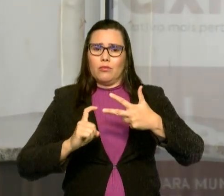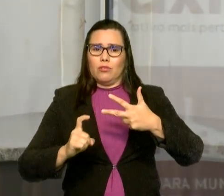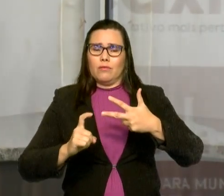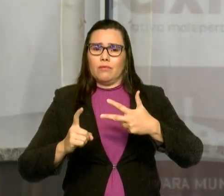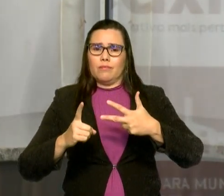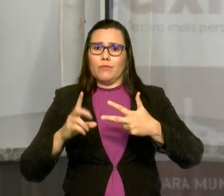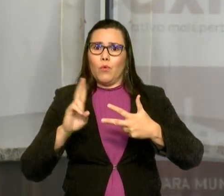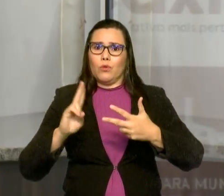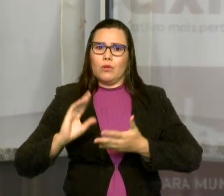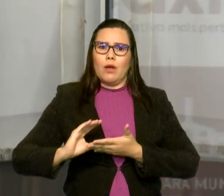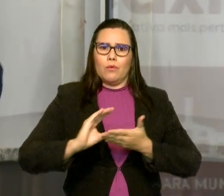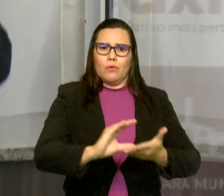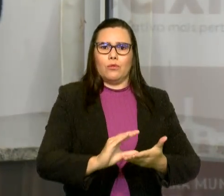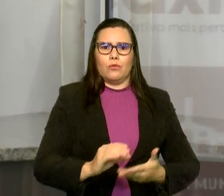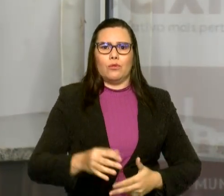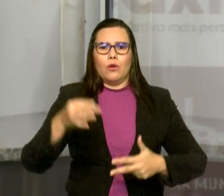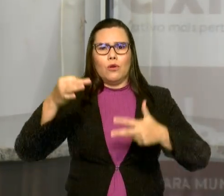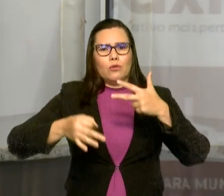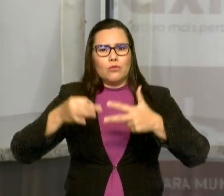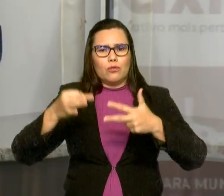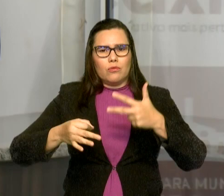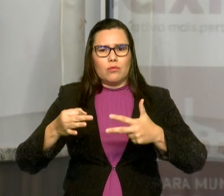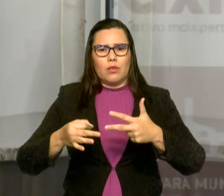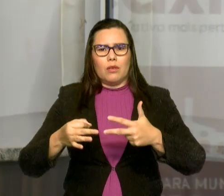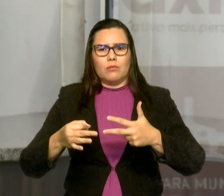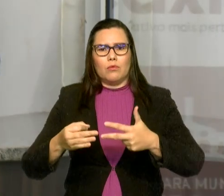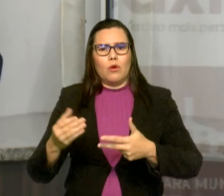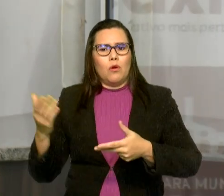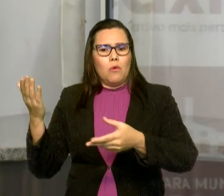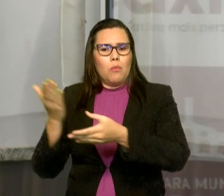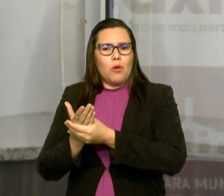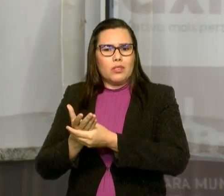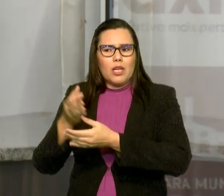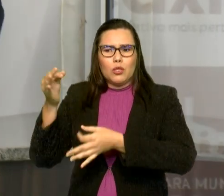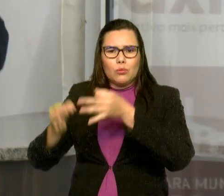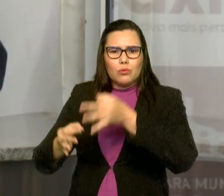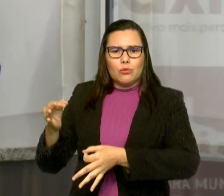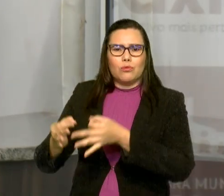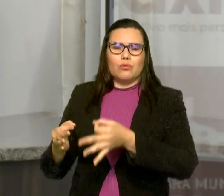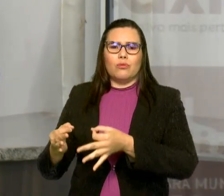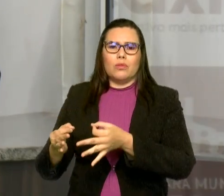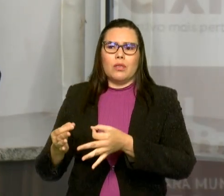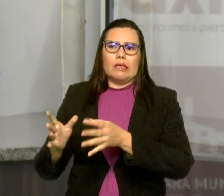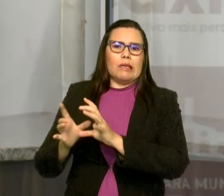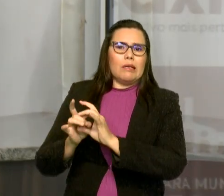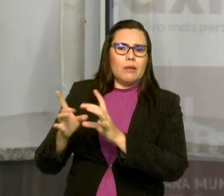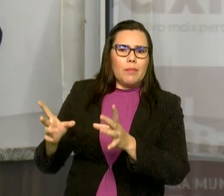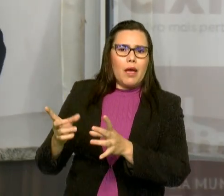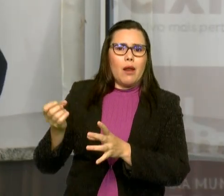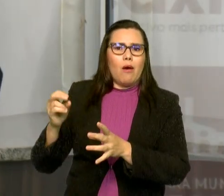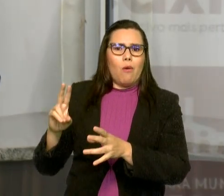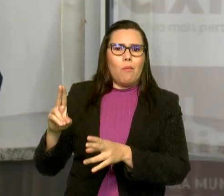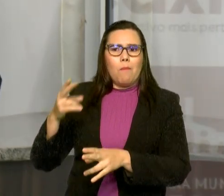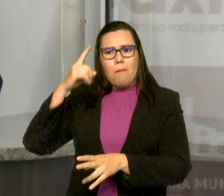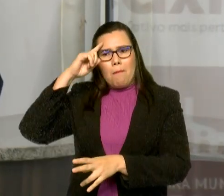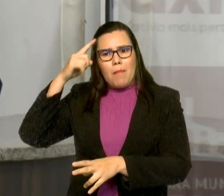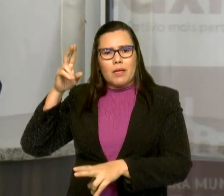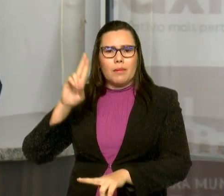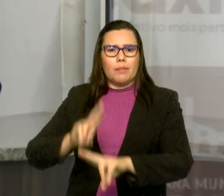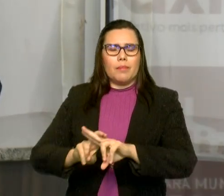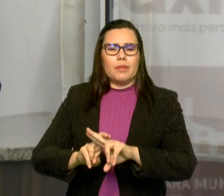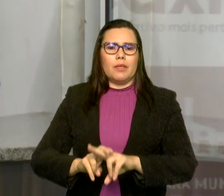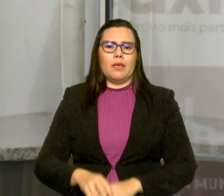julga, condena ou absolve, e nós fazemos as leis. Portanto, eu quero enaltecer aqui neste momento na tribuna